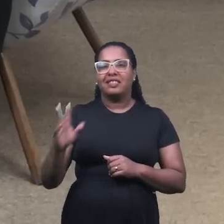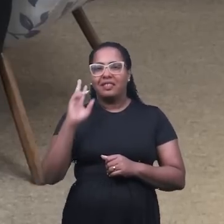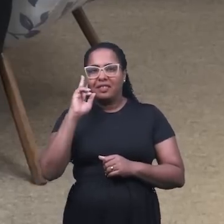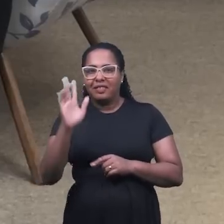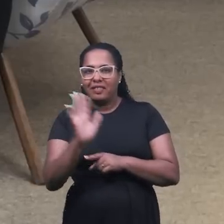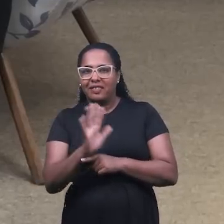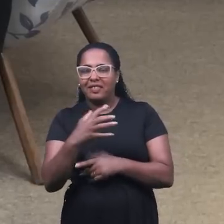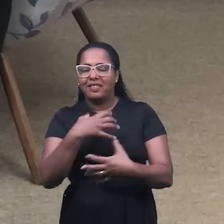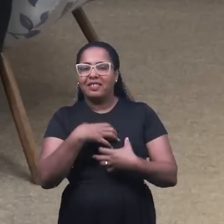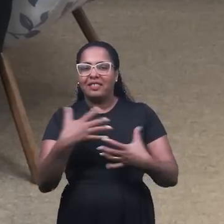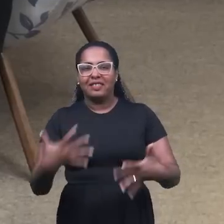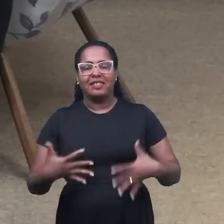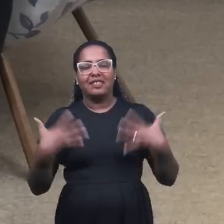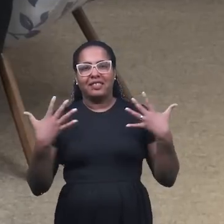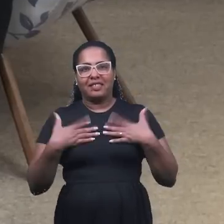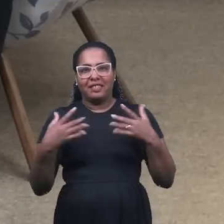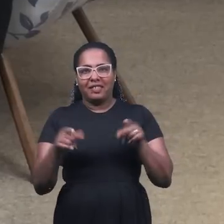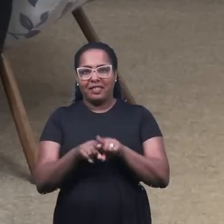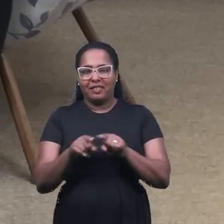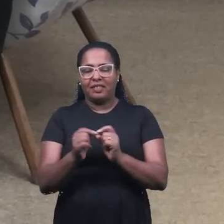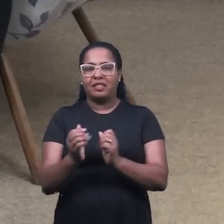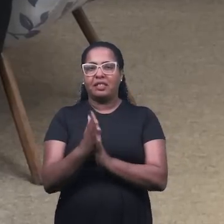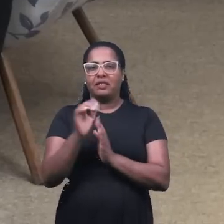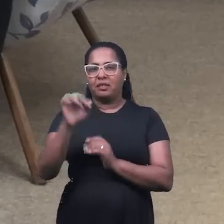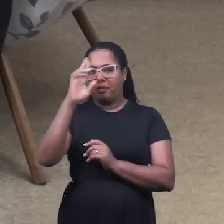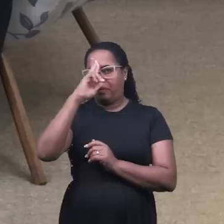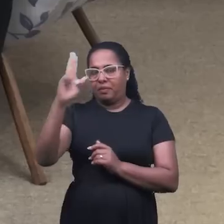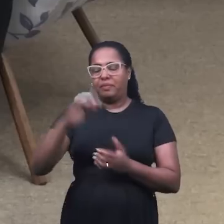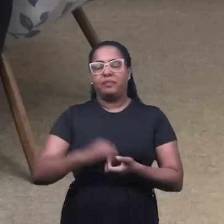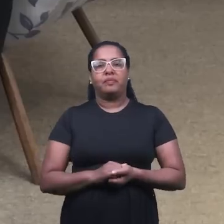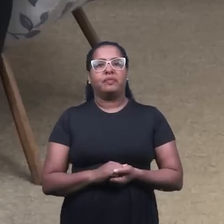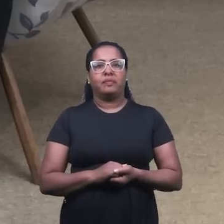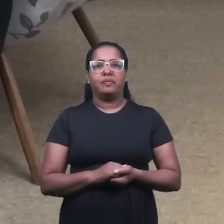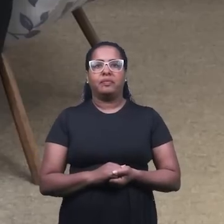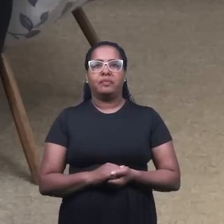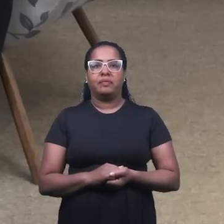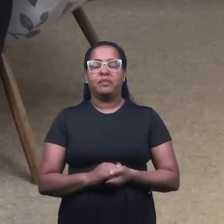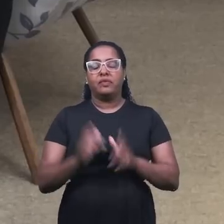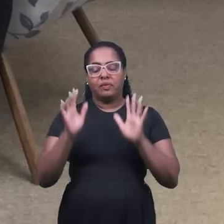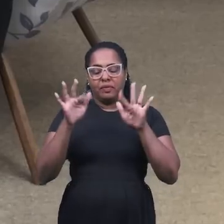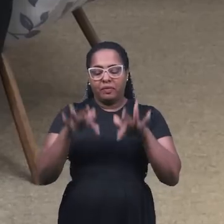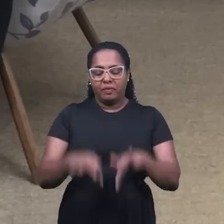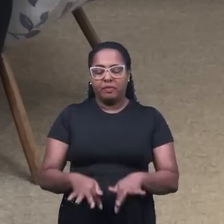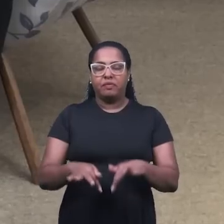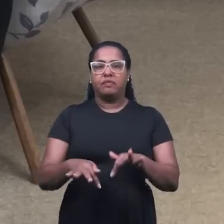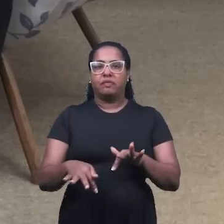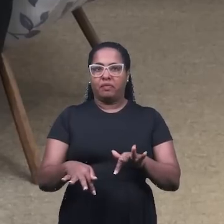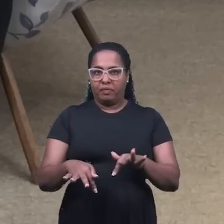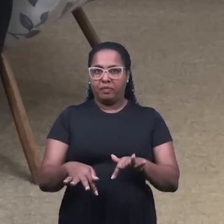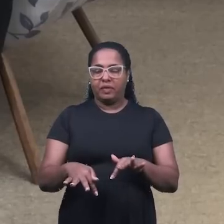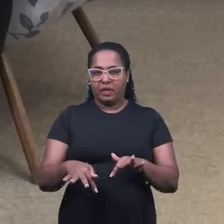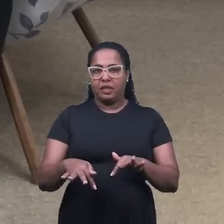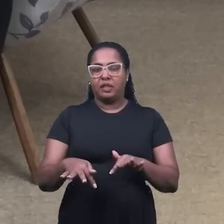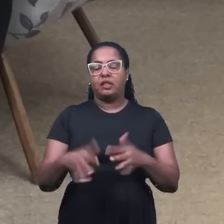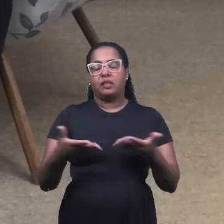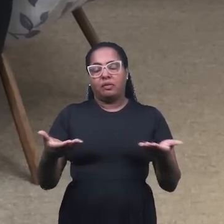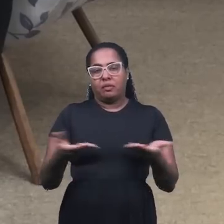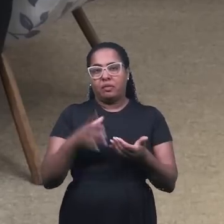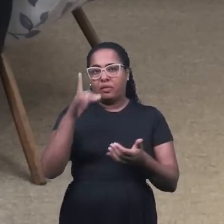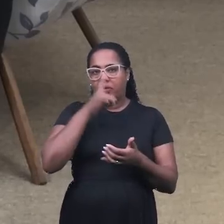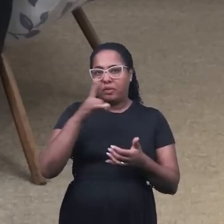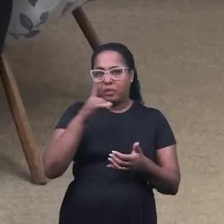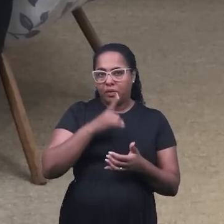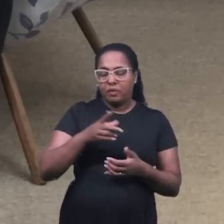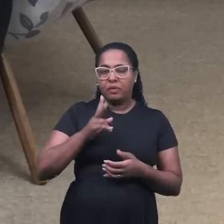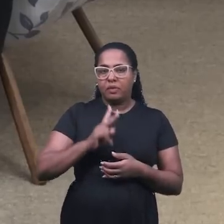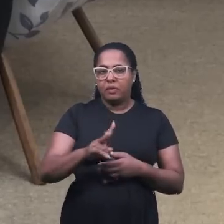os vídeos, se alegram muito também. Louvado seja o nome do Senhor. Meus irmãos, estamos terminando a nossa edição deste domingo. temos